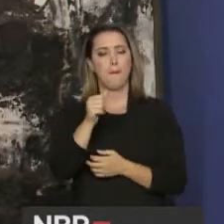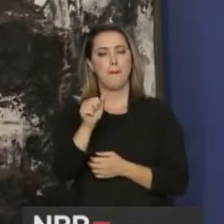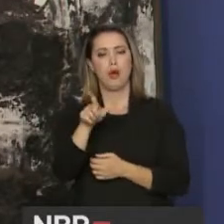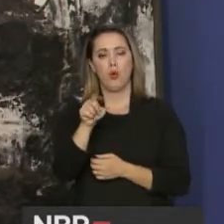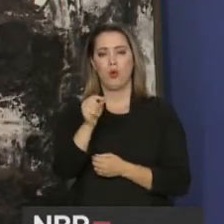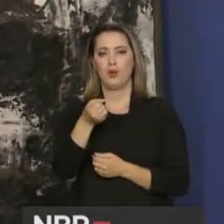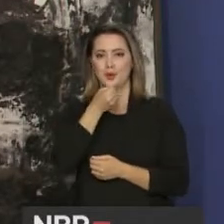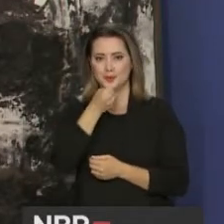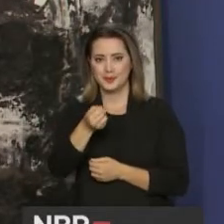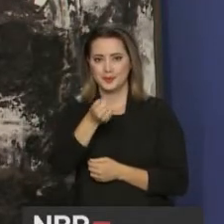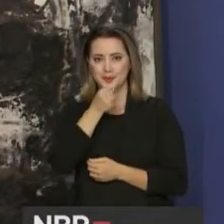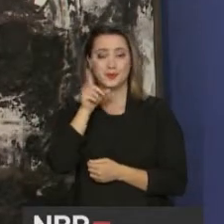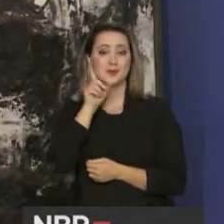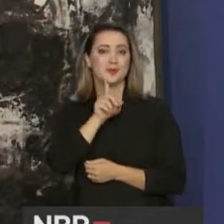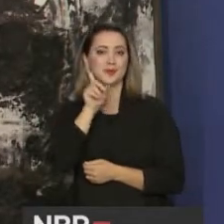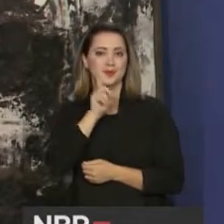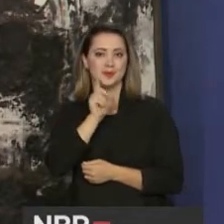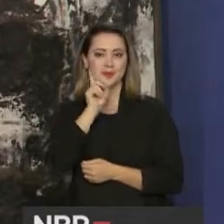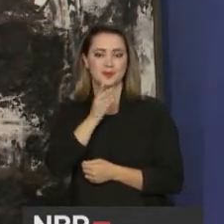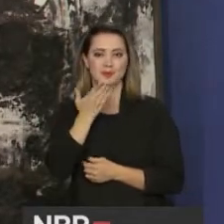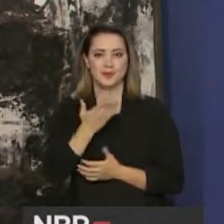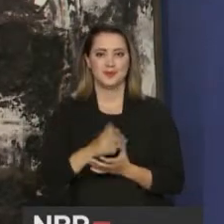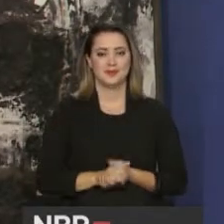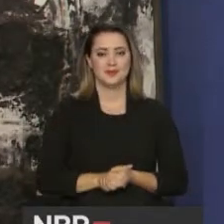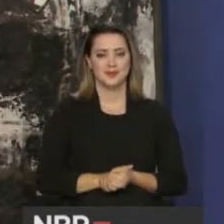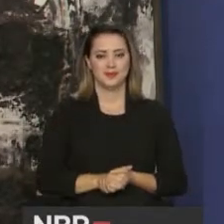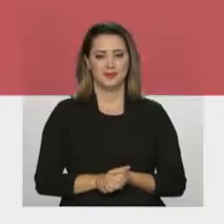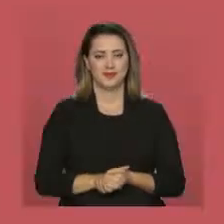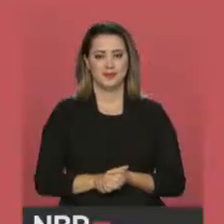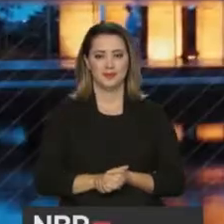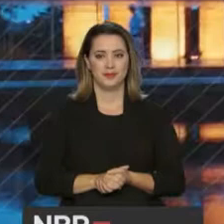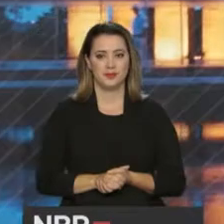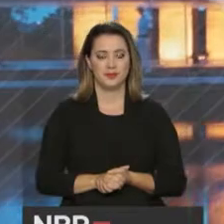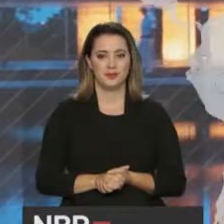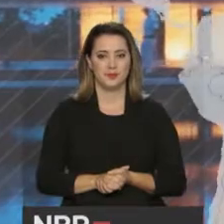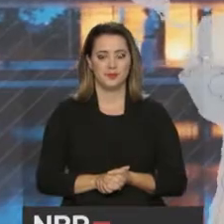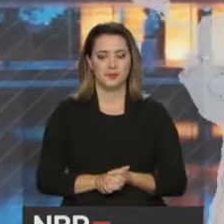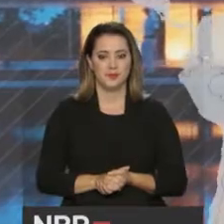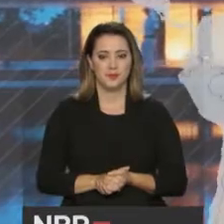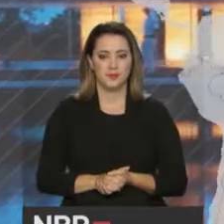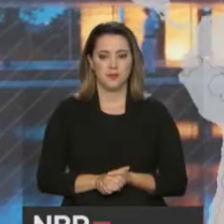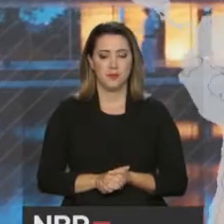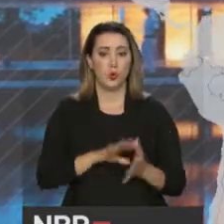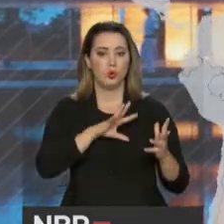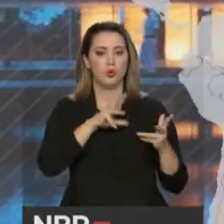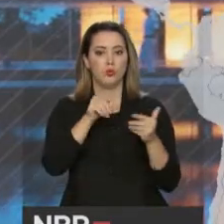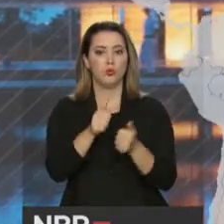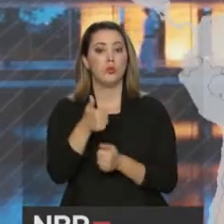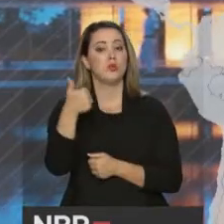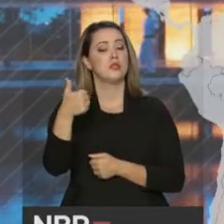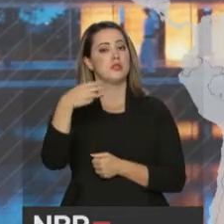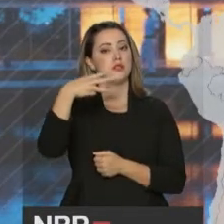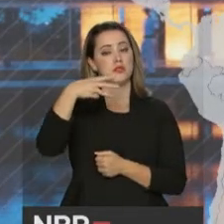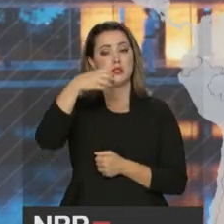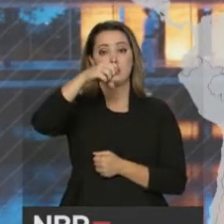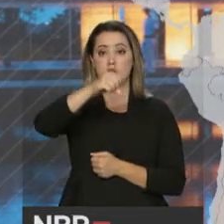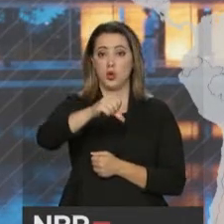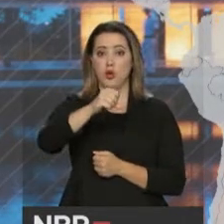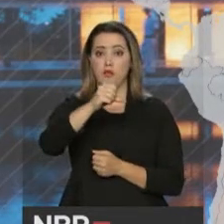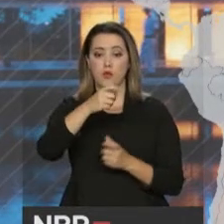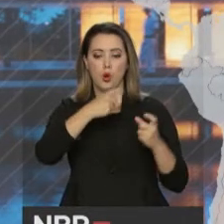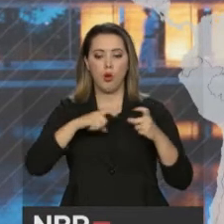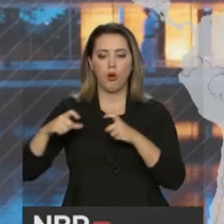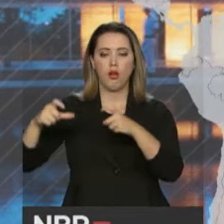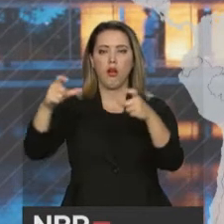da TV NBR nos Estados Unidos, Paola de Orte. Dá uma olhada. Ao redor do mundo, o Itamaraty tem